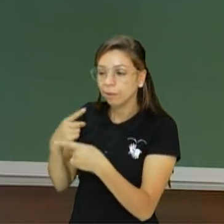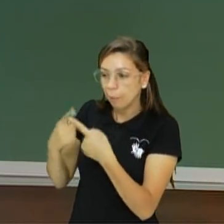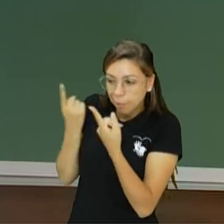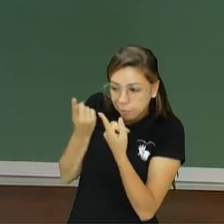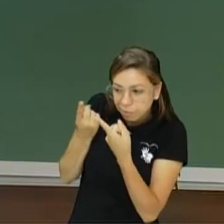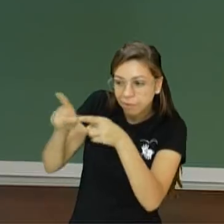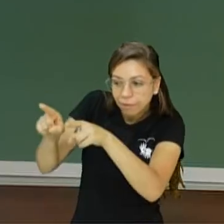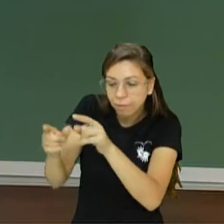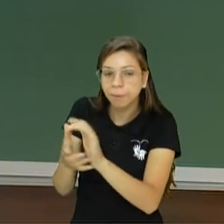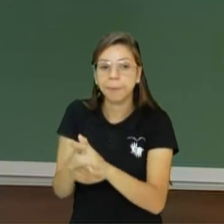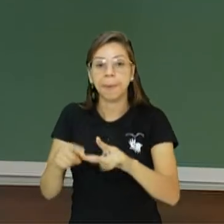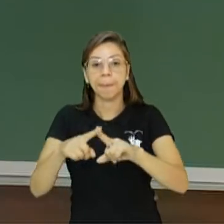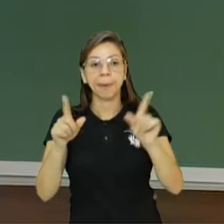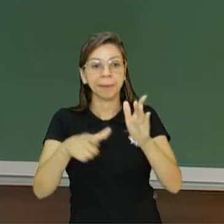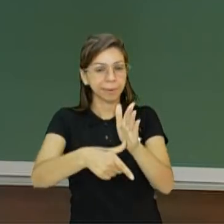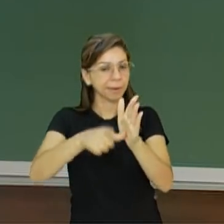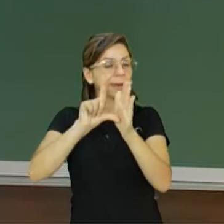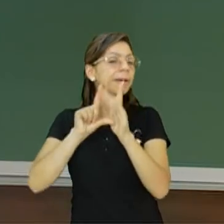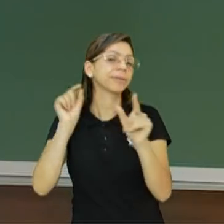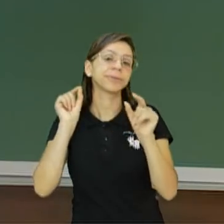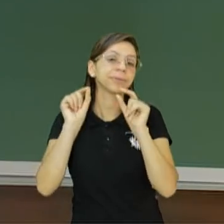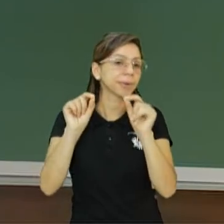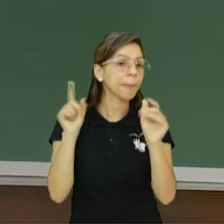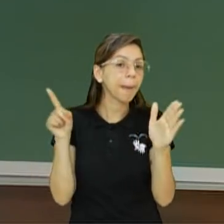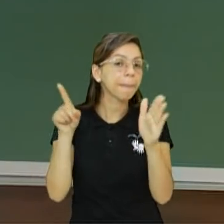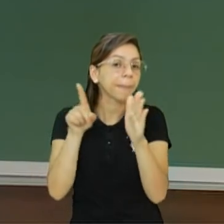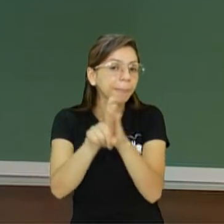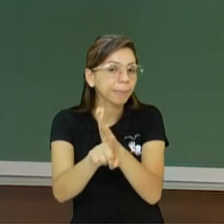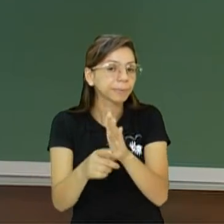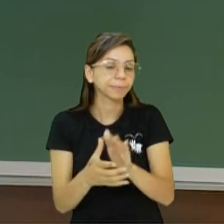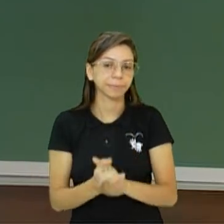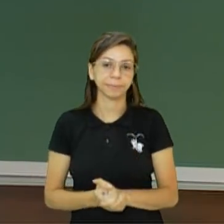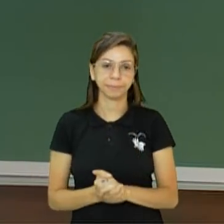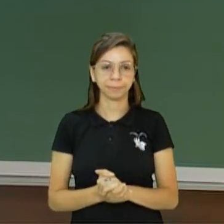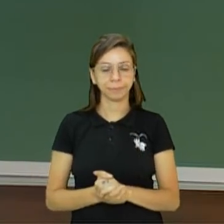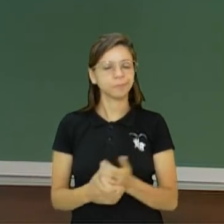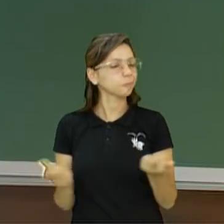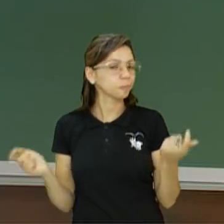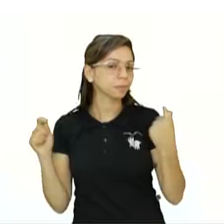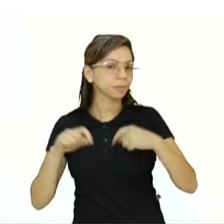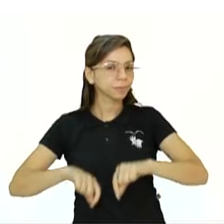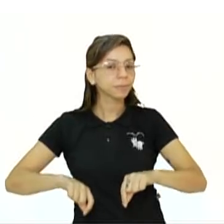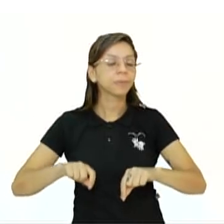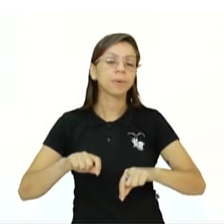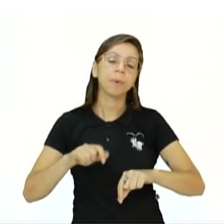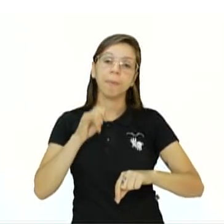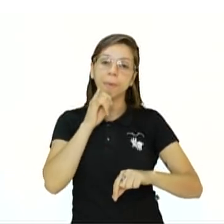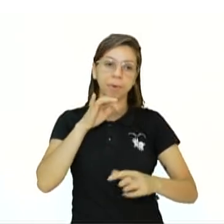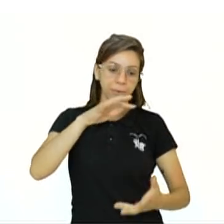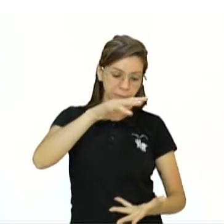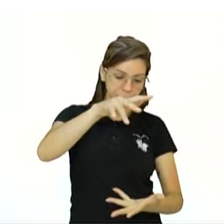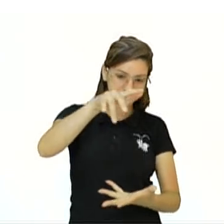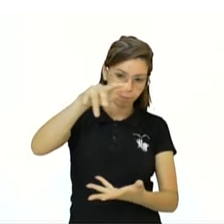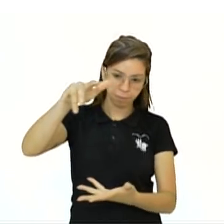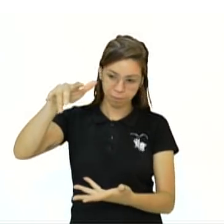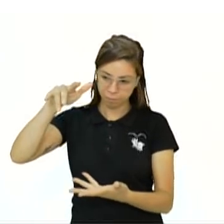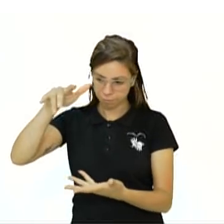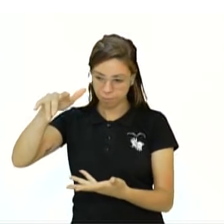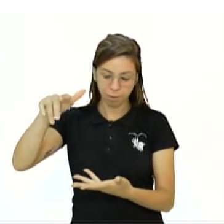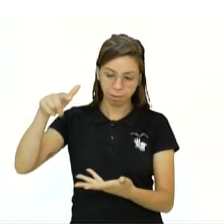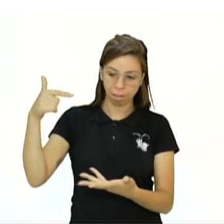hein? Mas antes disso, vamos fazer uma pergunta. Seria possível um mundo onde